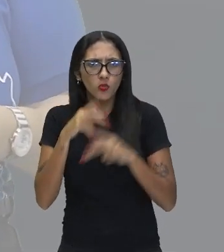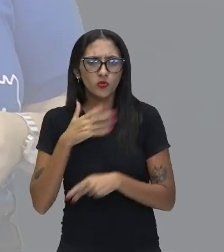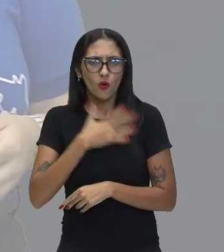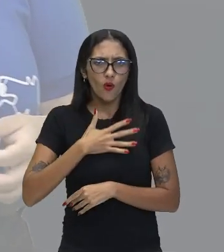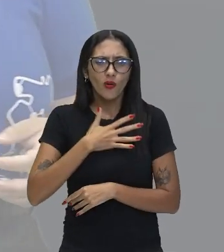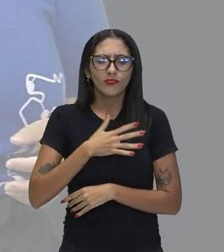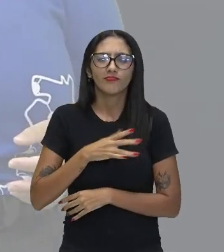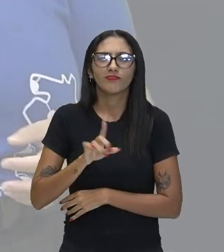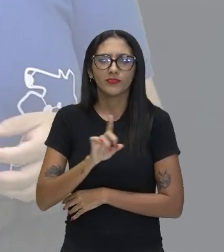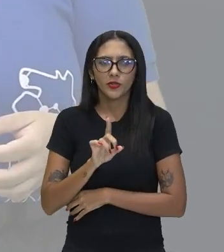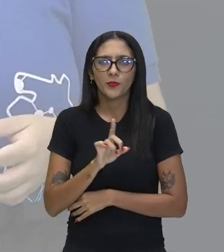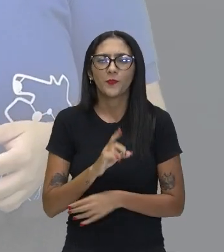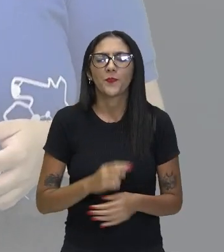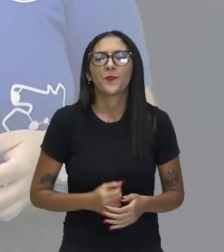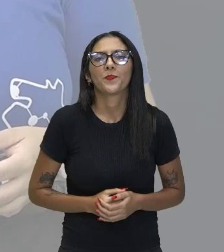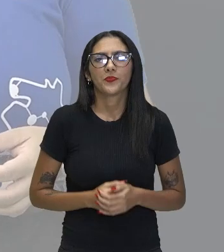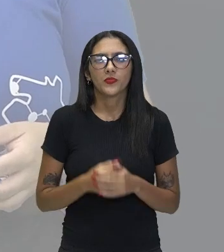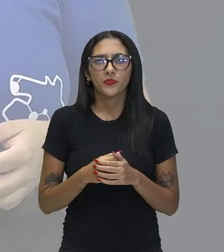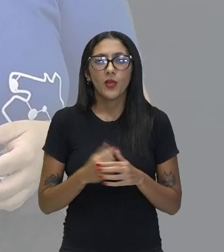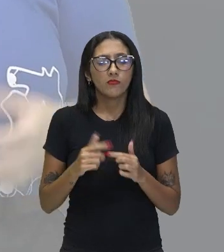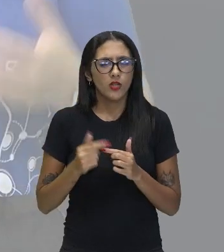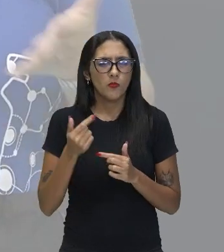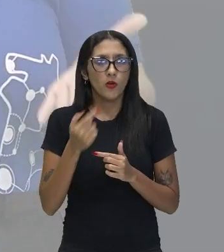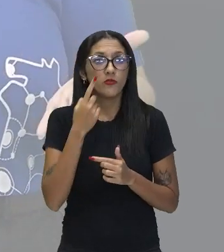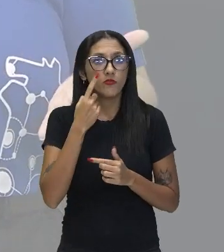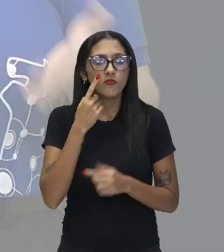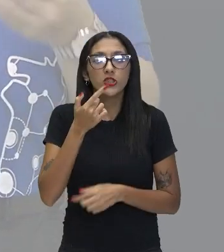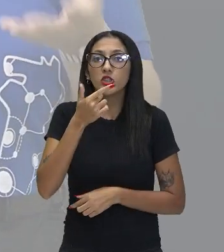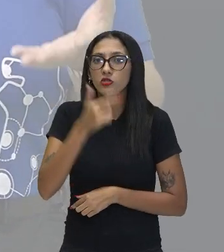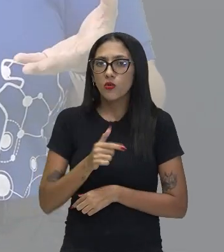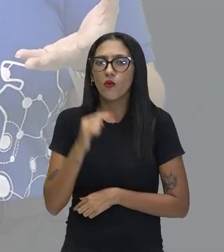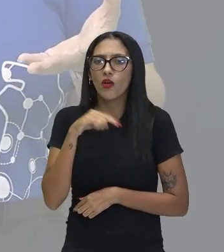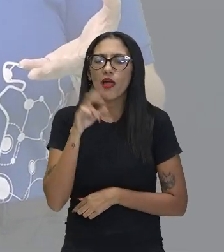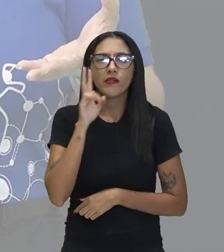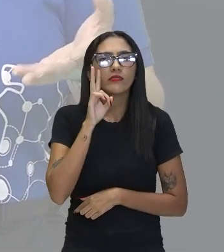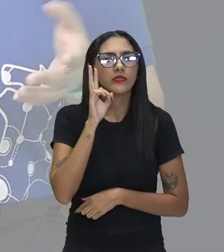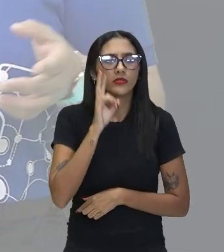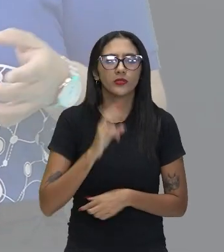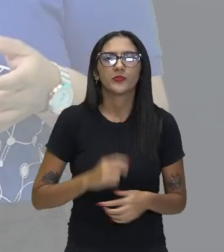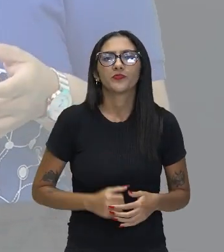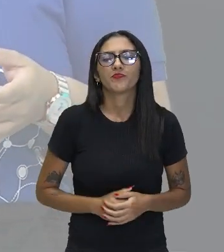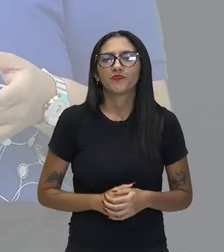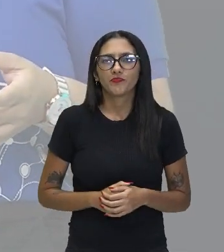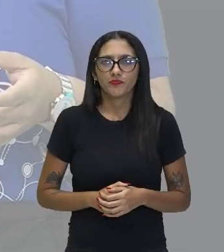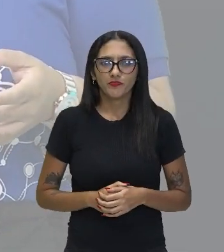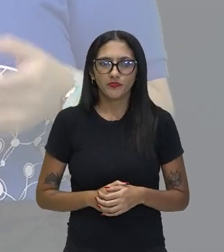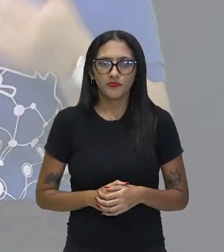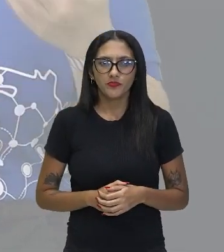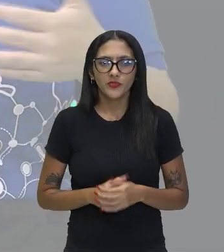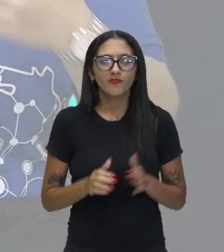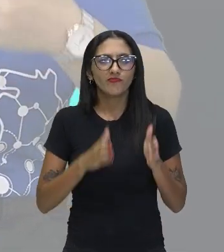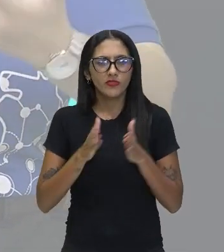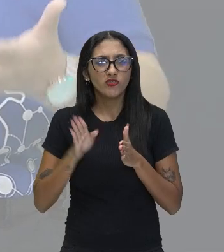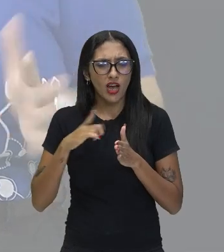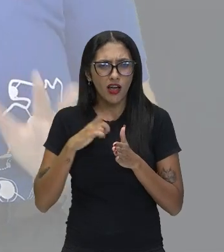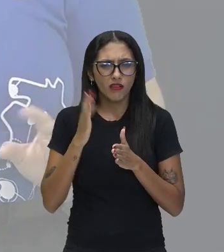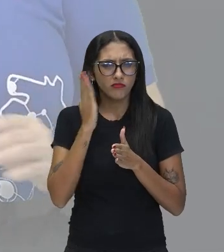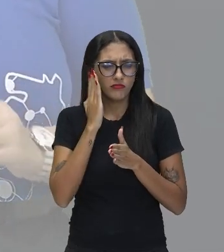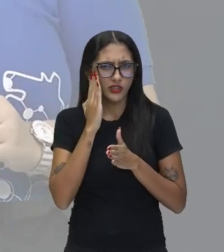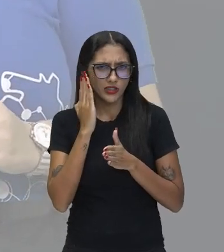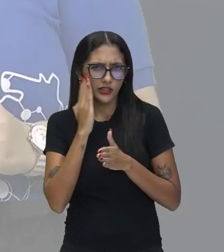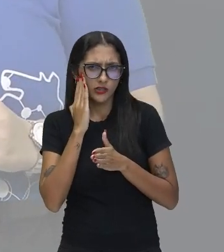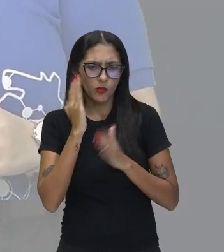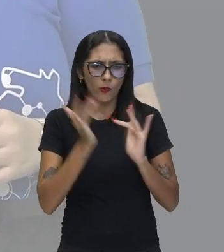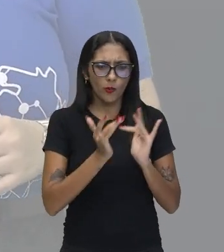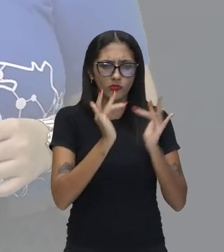assim. Daqui a pouco a gente vai voltar a este ponto. E agora que nós já sabemos sobre o contexto no qual aconteceu a